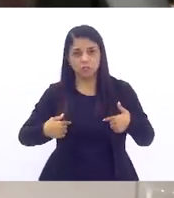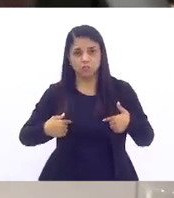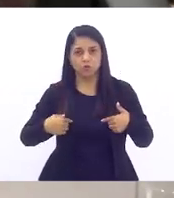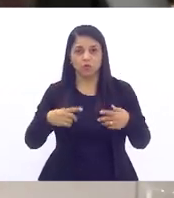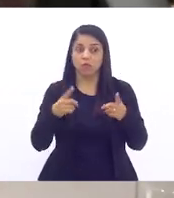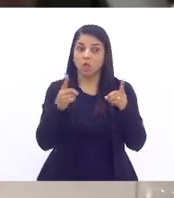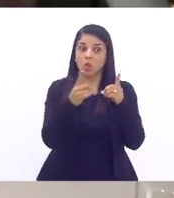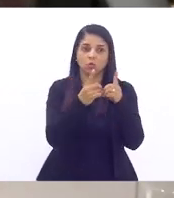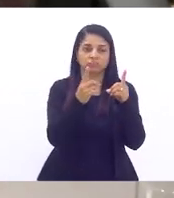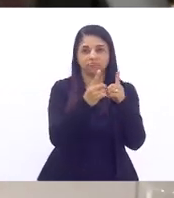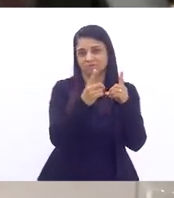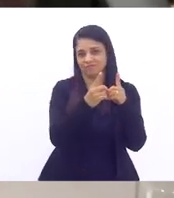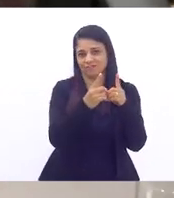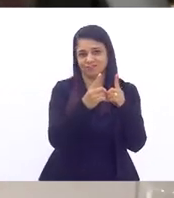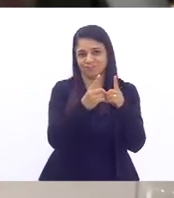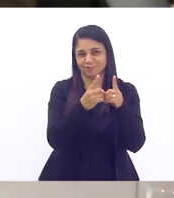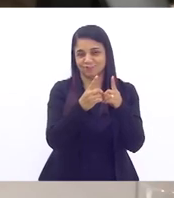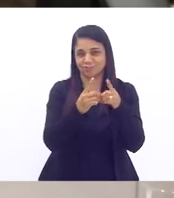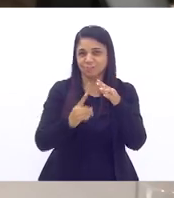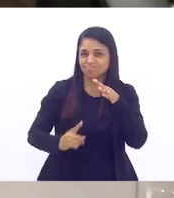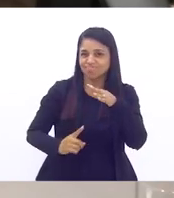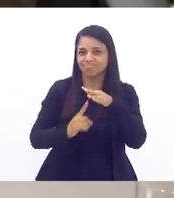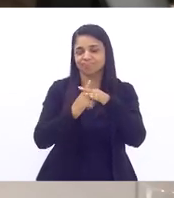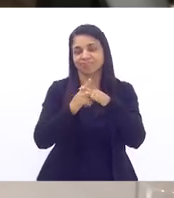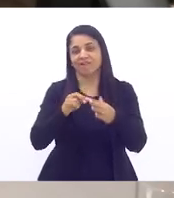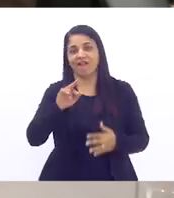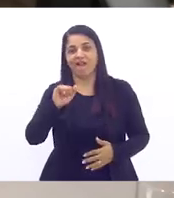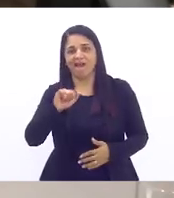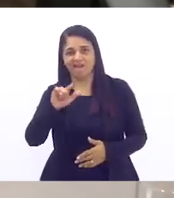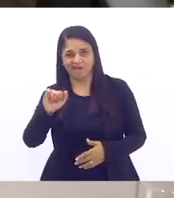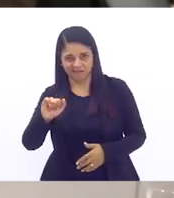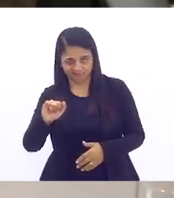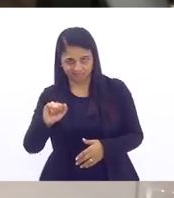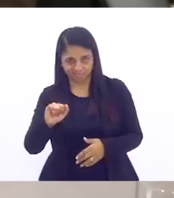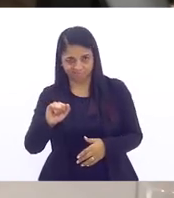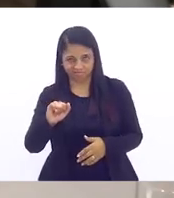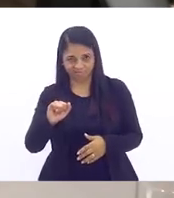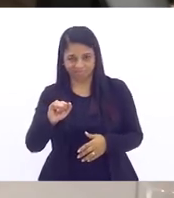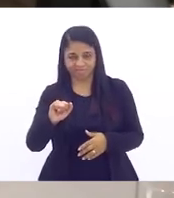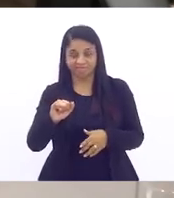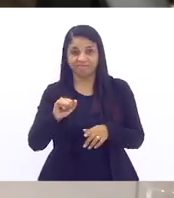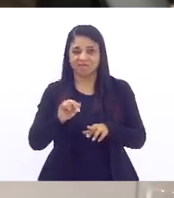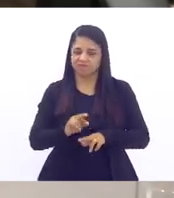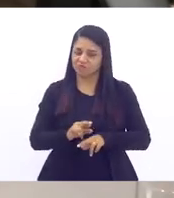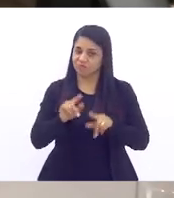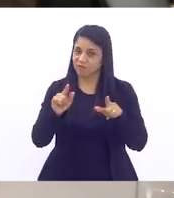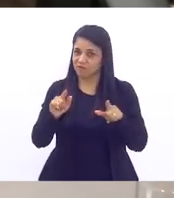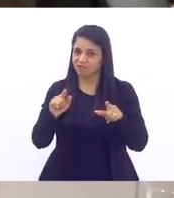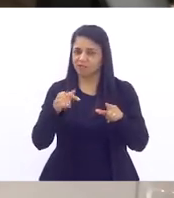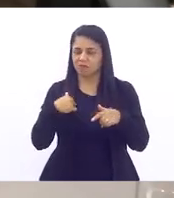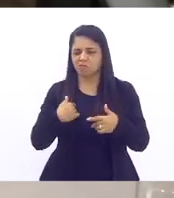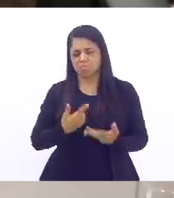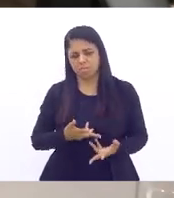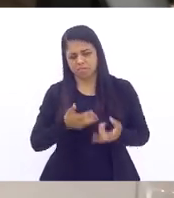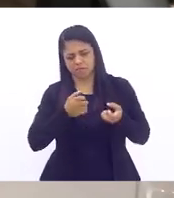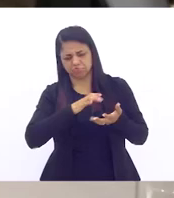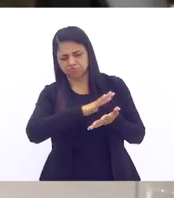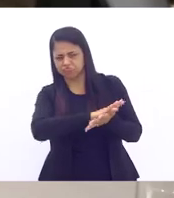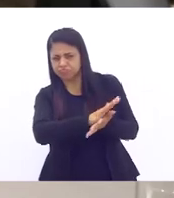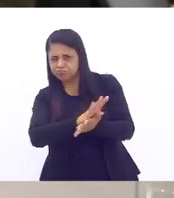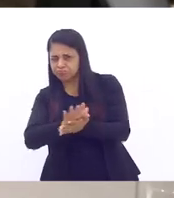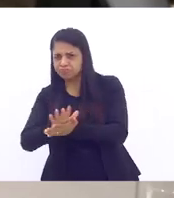paciente com doença Rara então eu vejo que às vezes ele tem tem alguma discriminação exemplo